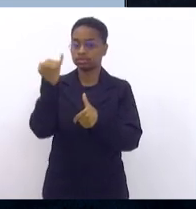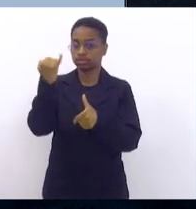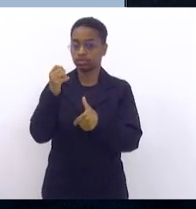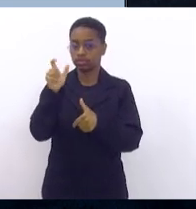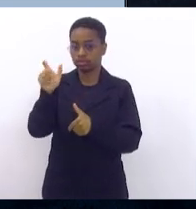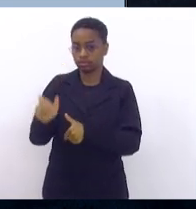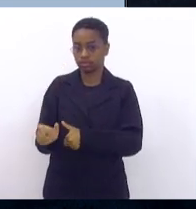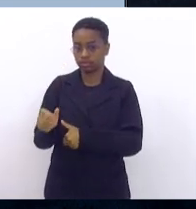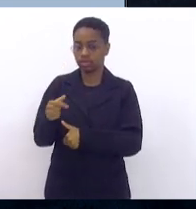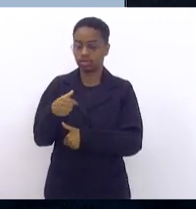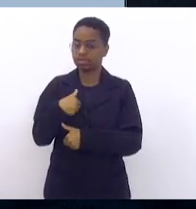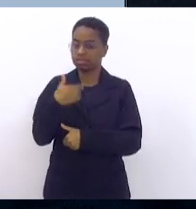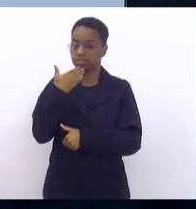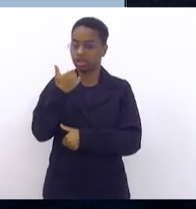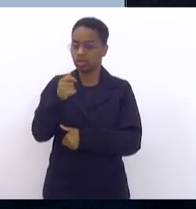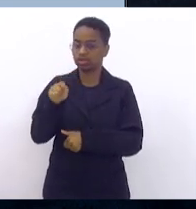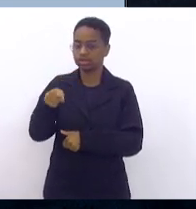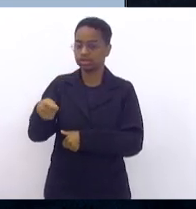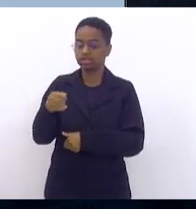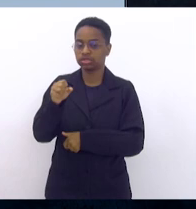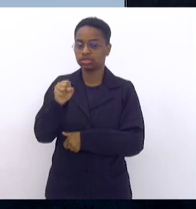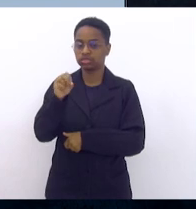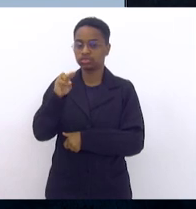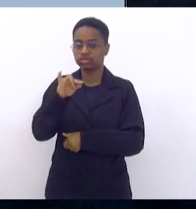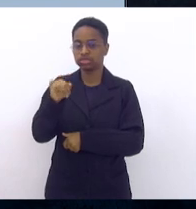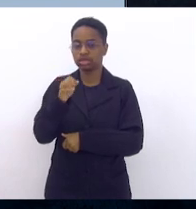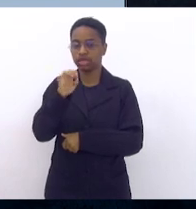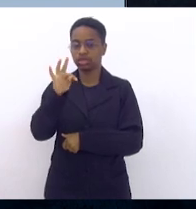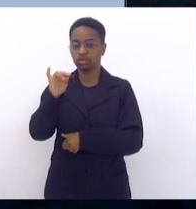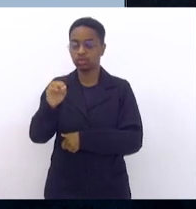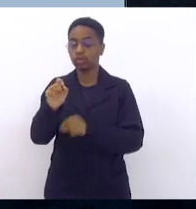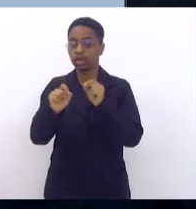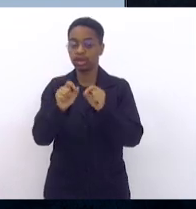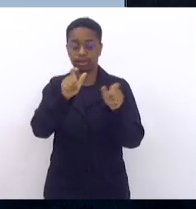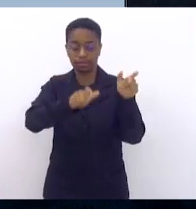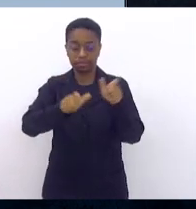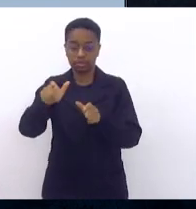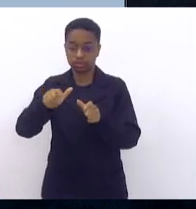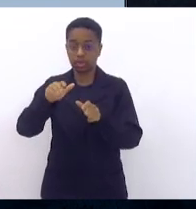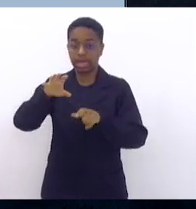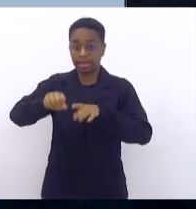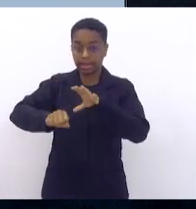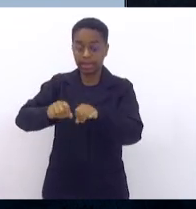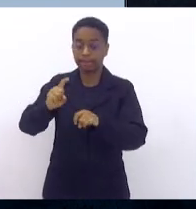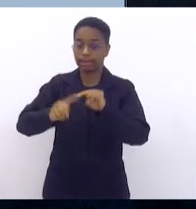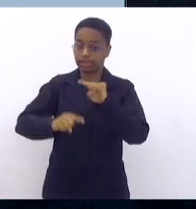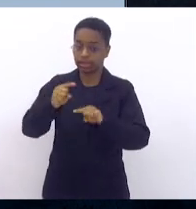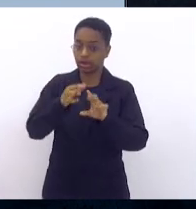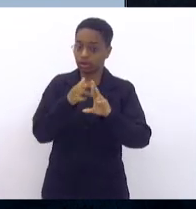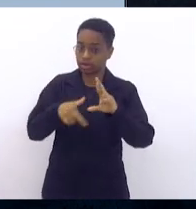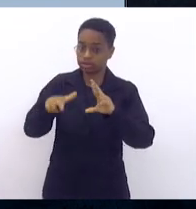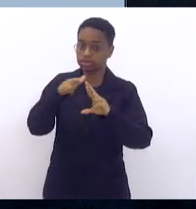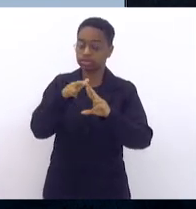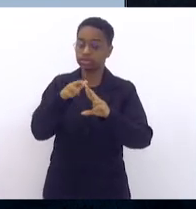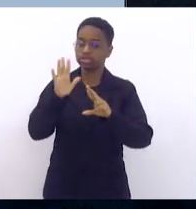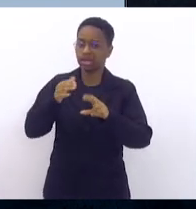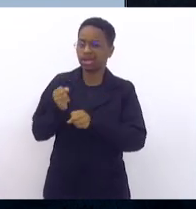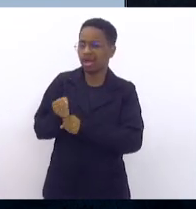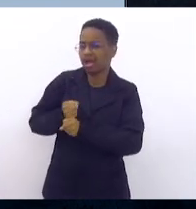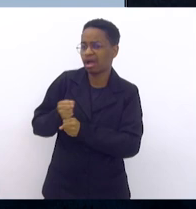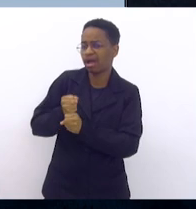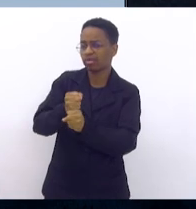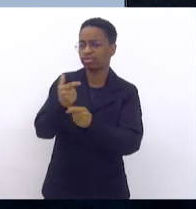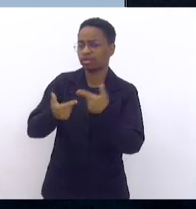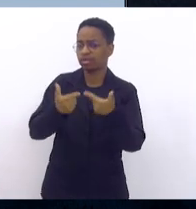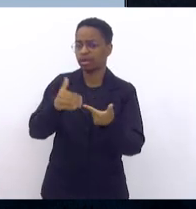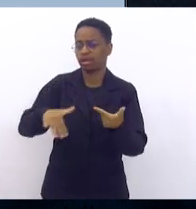um sujeito eu prefiro chamá-los do sujeito que são catadoras e catadores de materiais recicláveis que estão nesse cenário há muitos